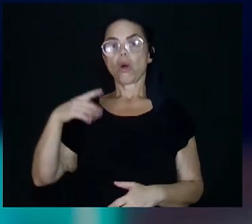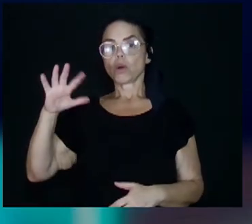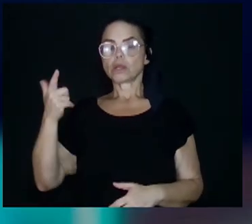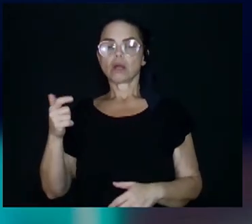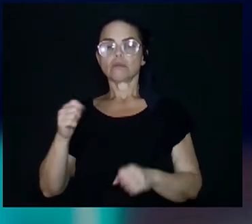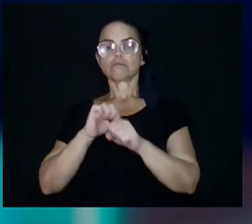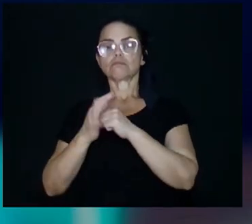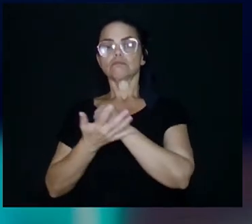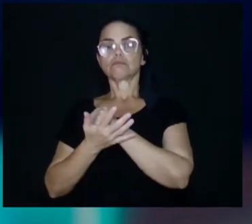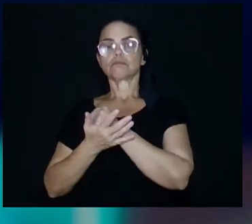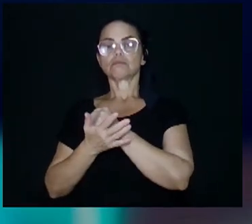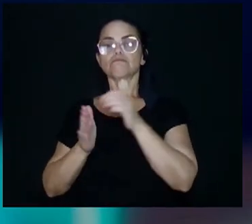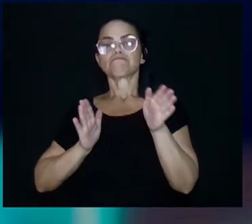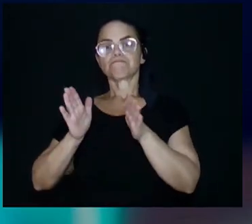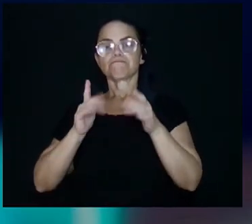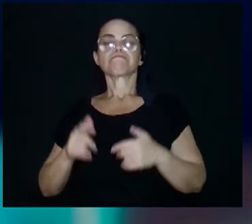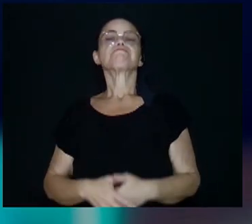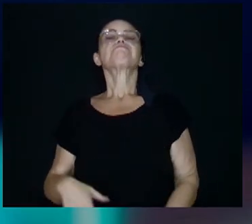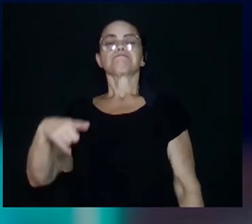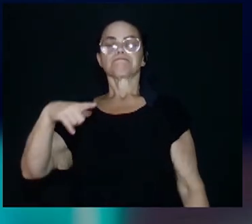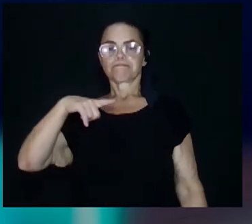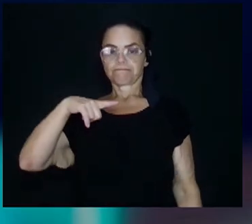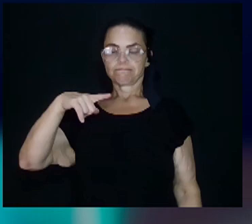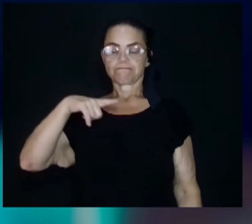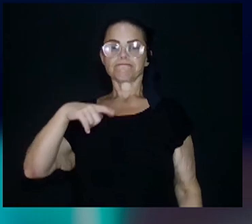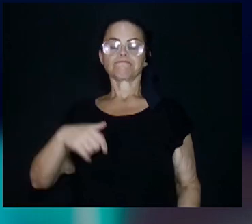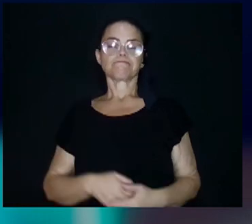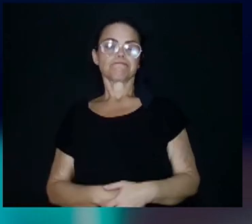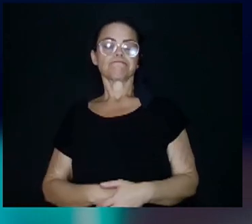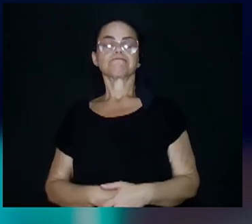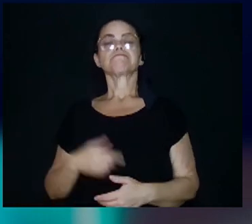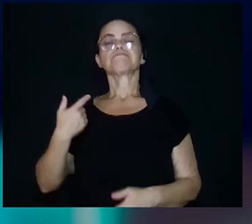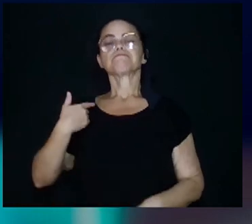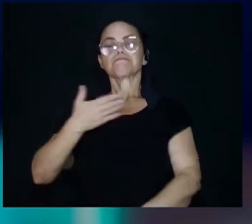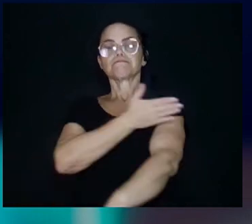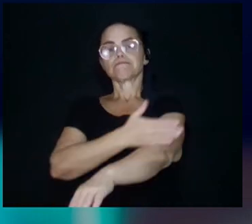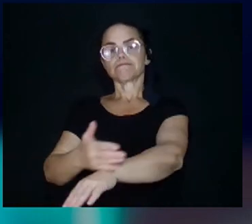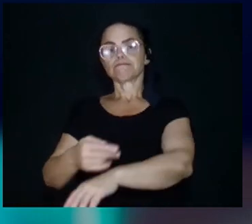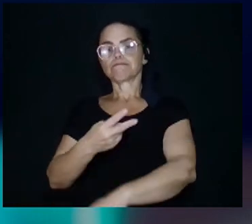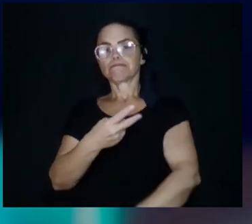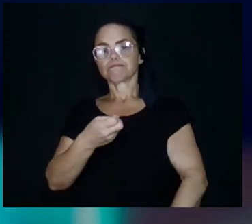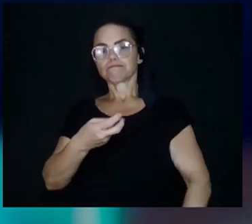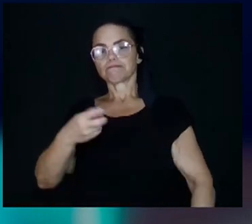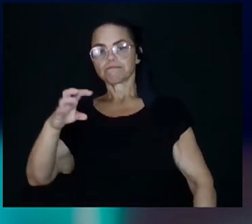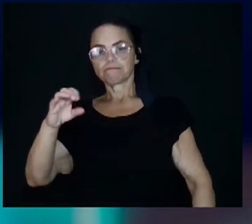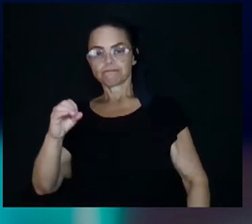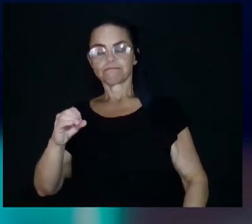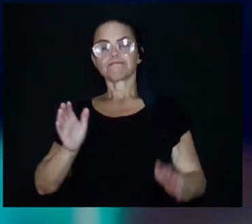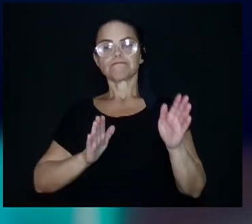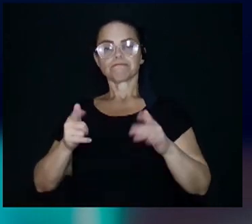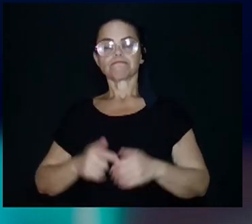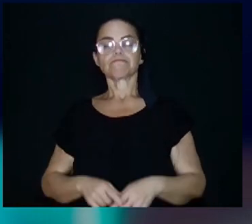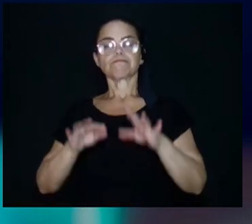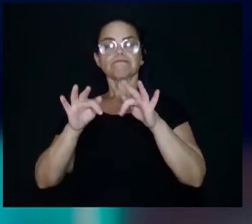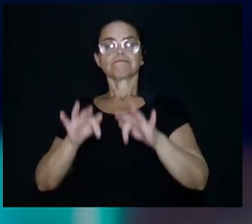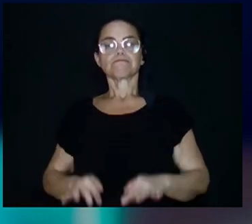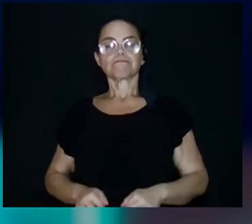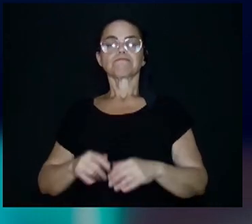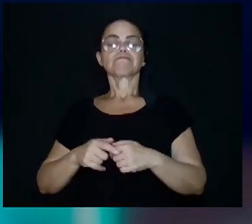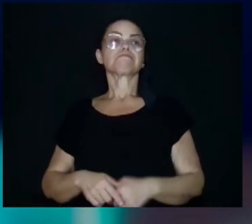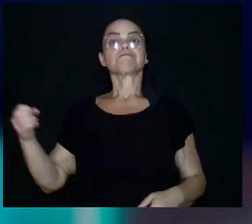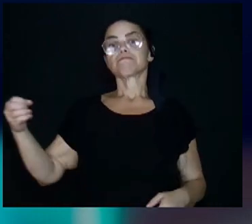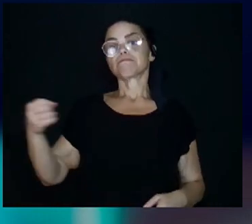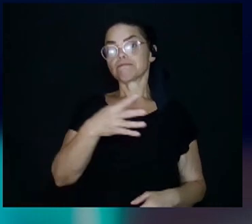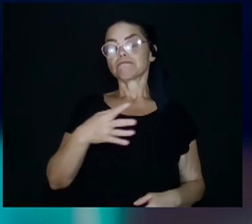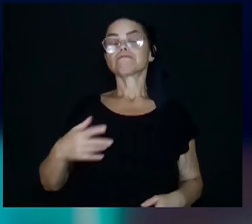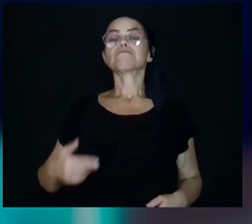que se habituar ao virtual em 2020. A pandemia acabou, mas a novidade ficou. Isso facilita que uma